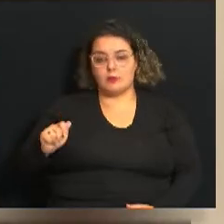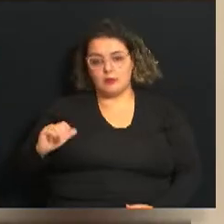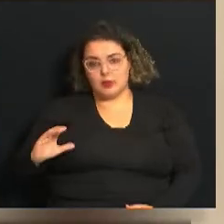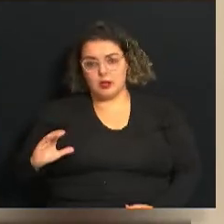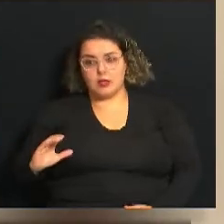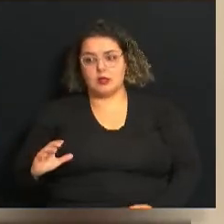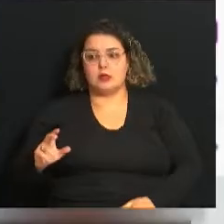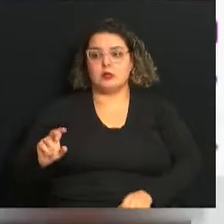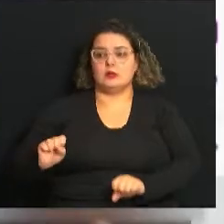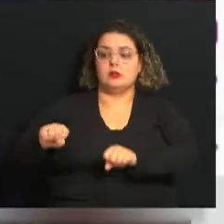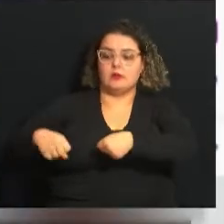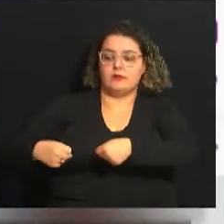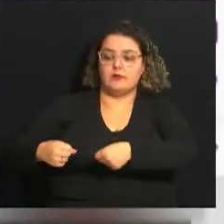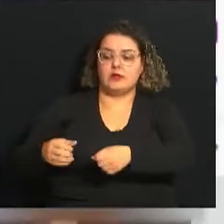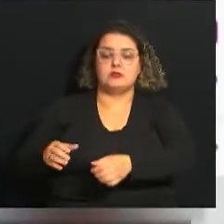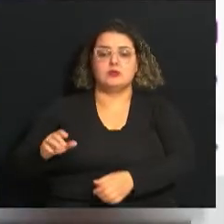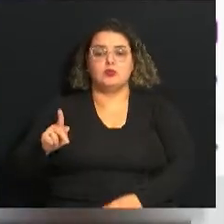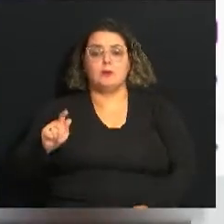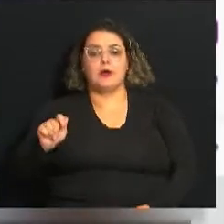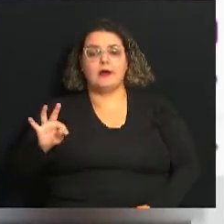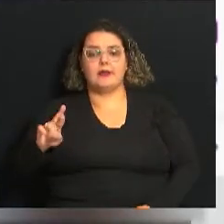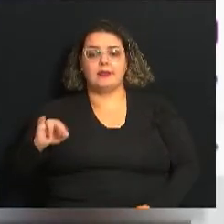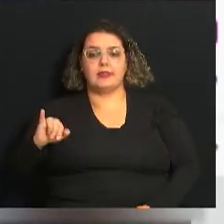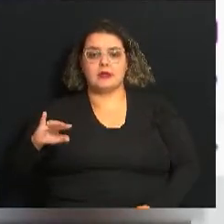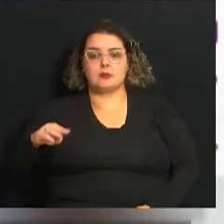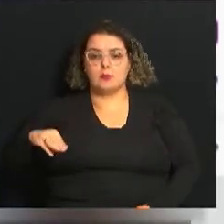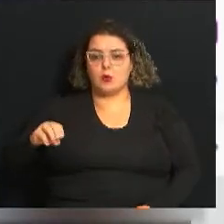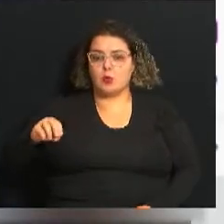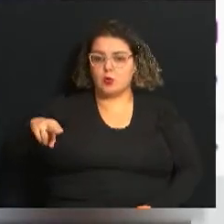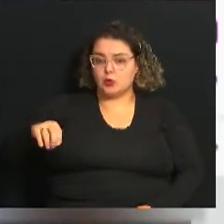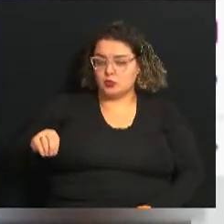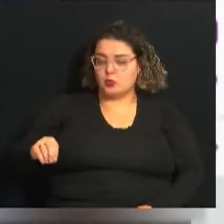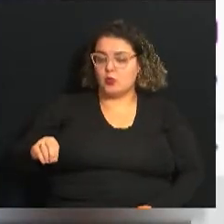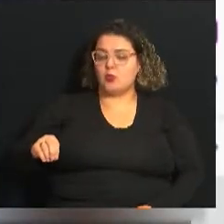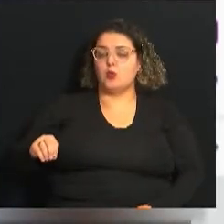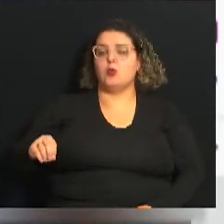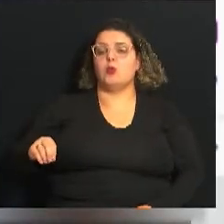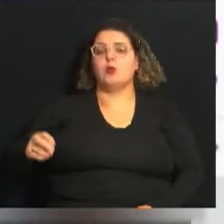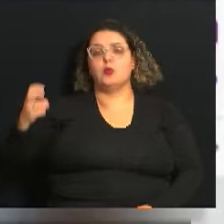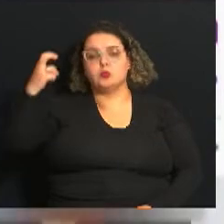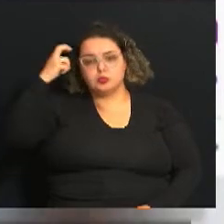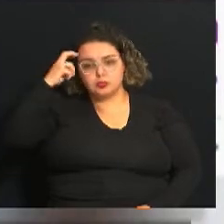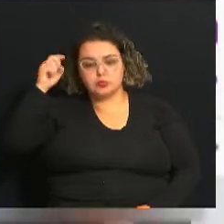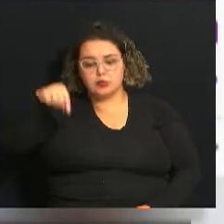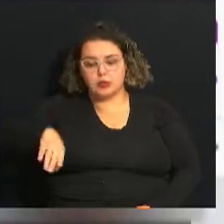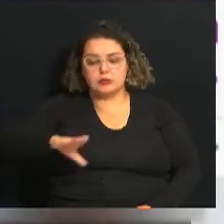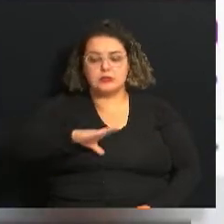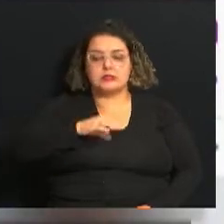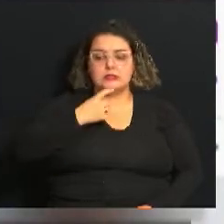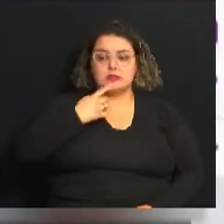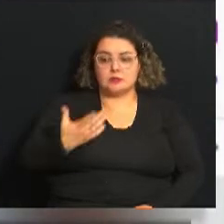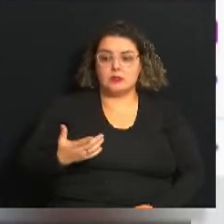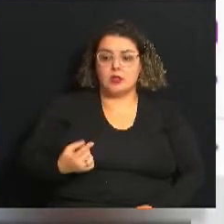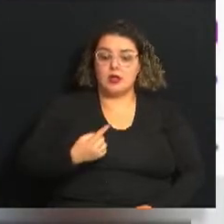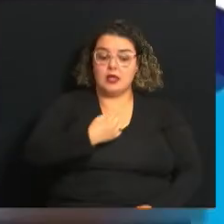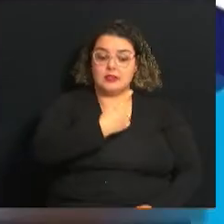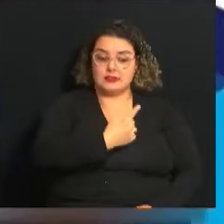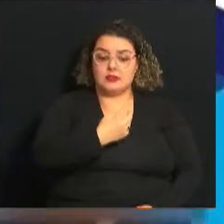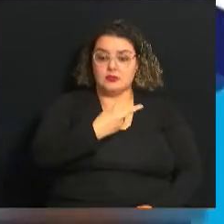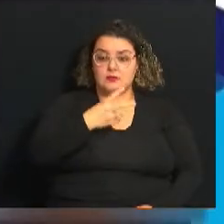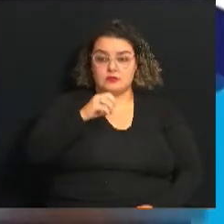de Campinas. O foco foi a construção do Centro Popular em uma área de cerca de 20 mil metros